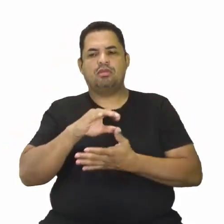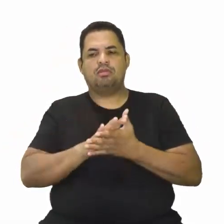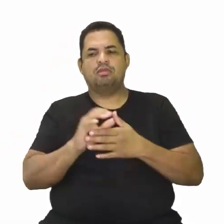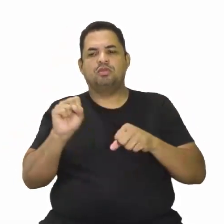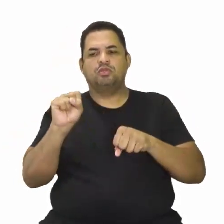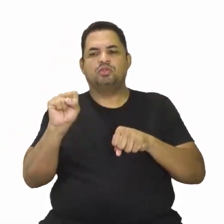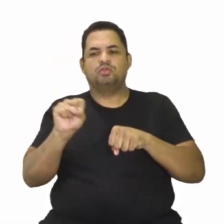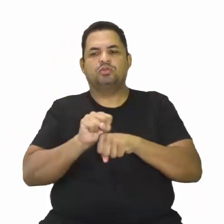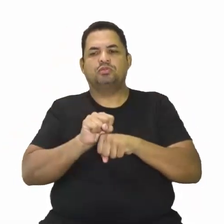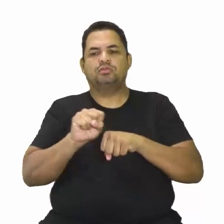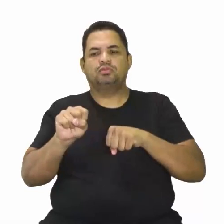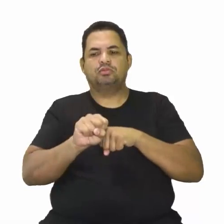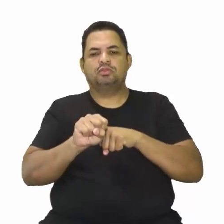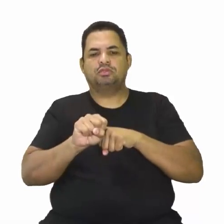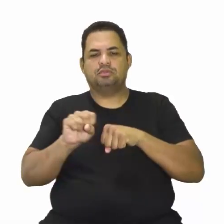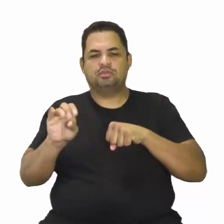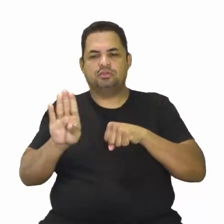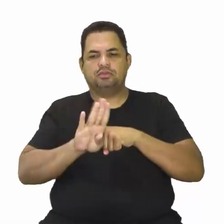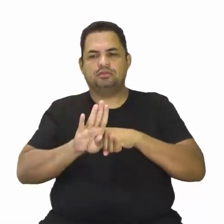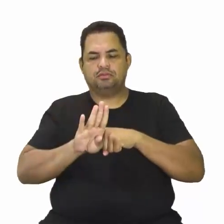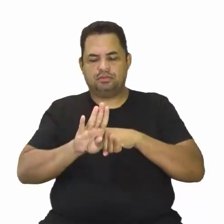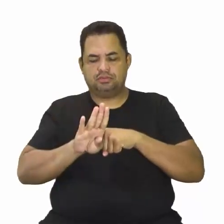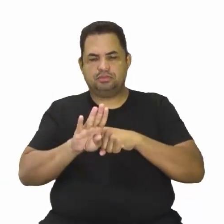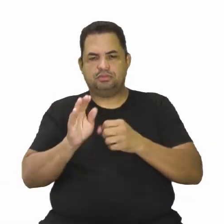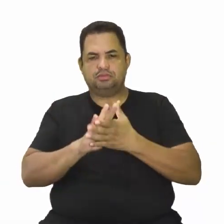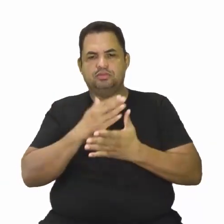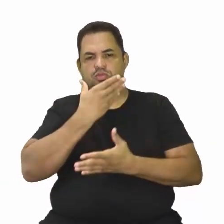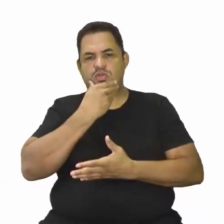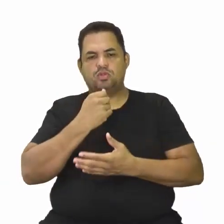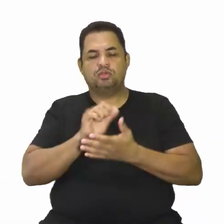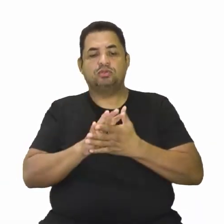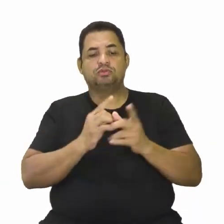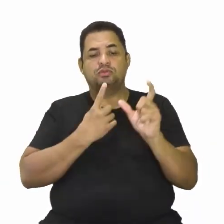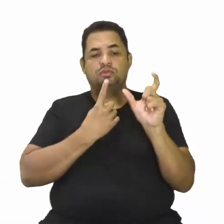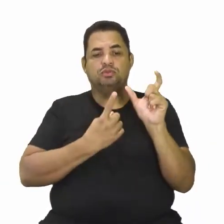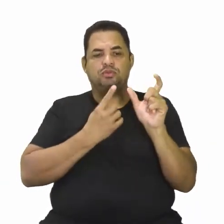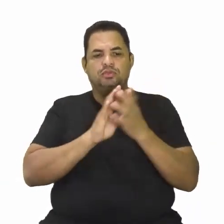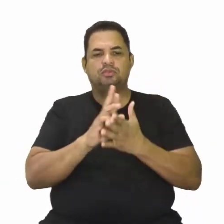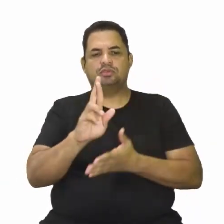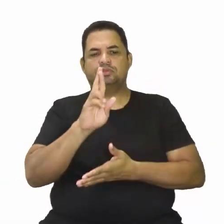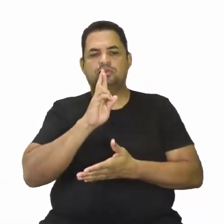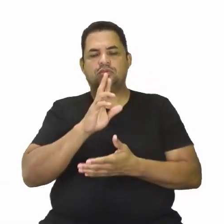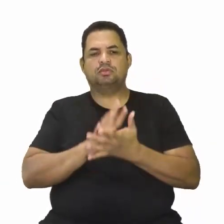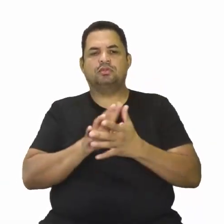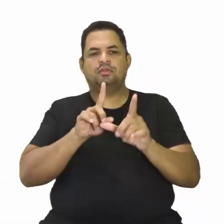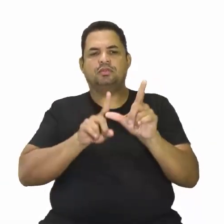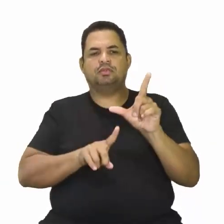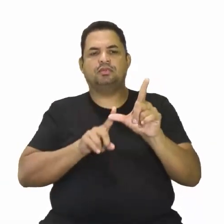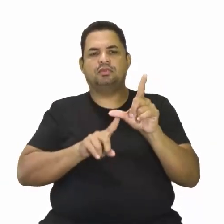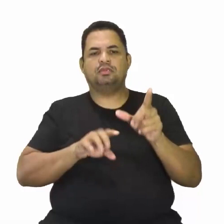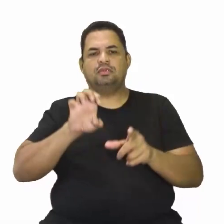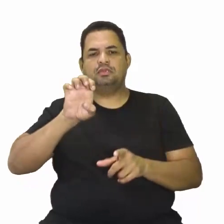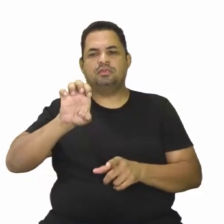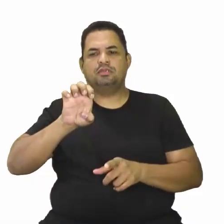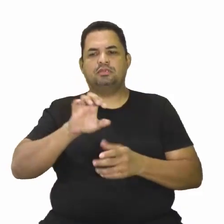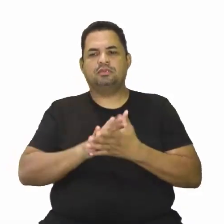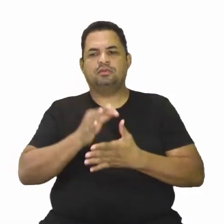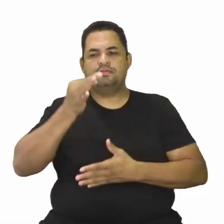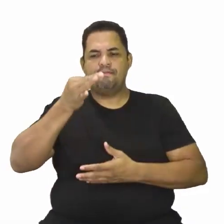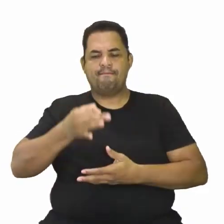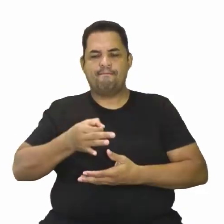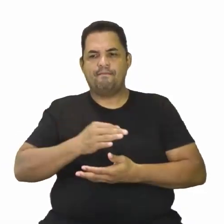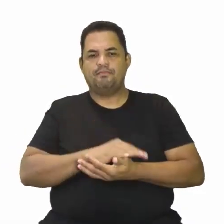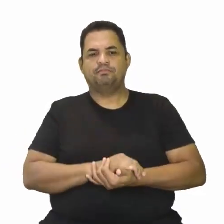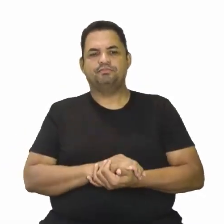substantivo masculino singular. Então, a resposta é a letra E,